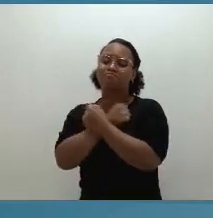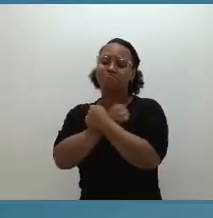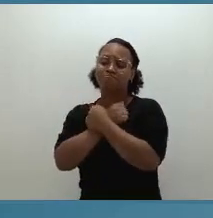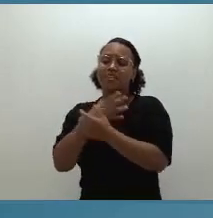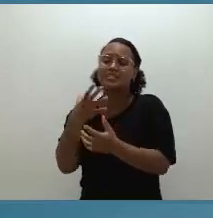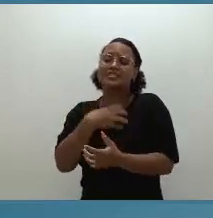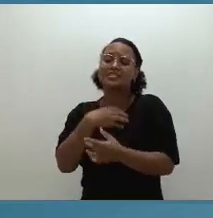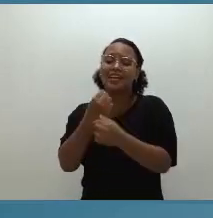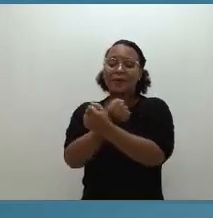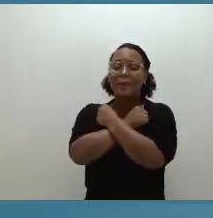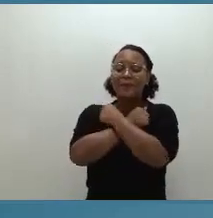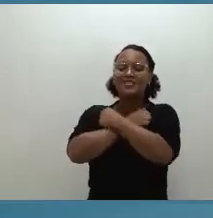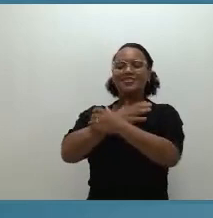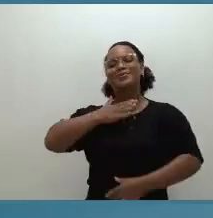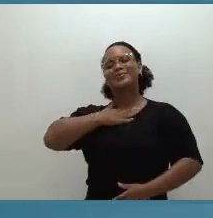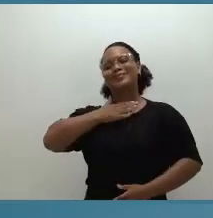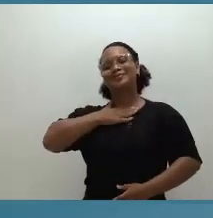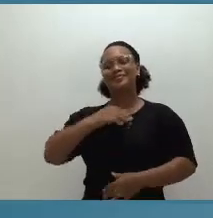sinta-se abraçado.